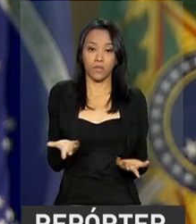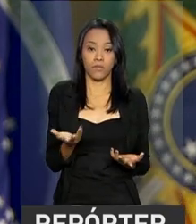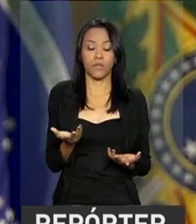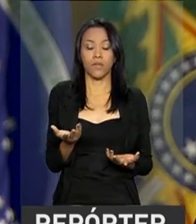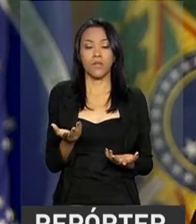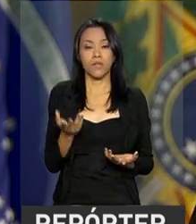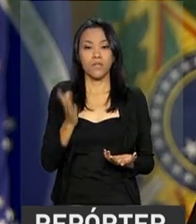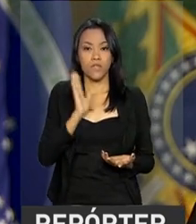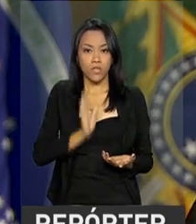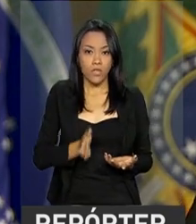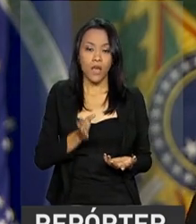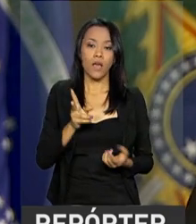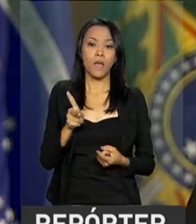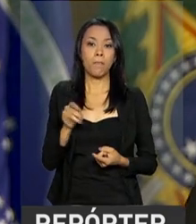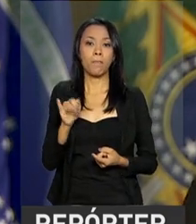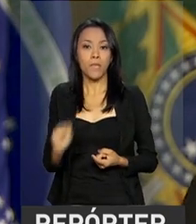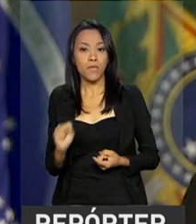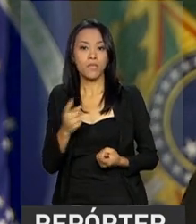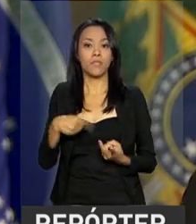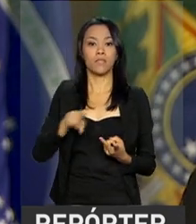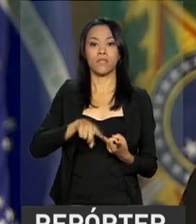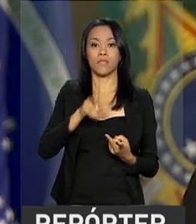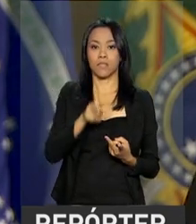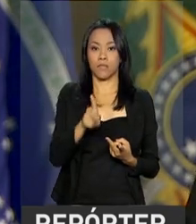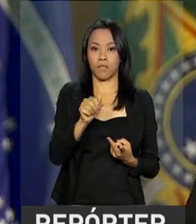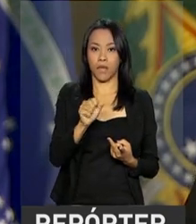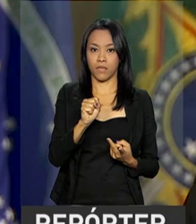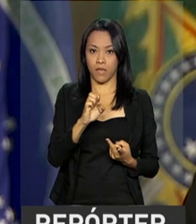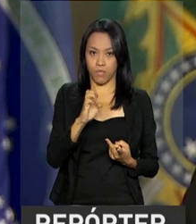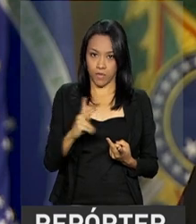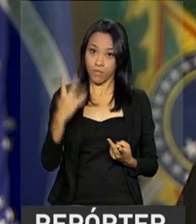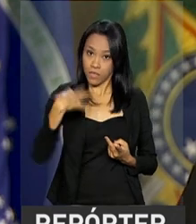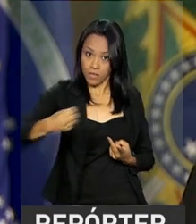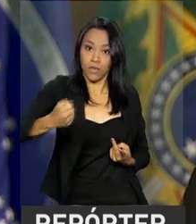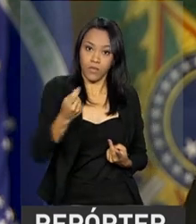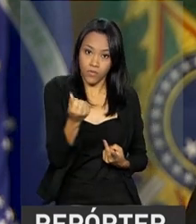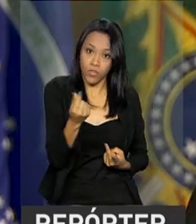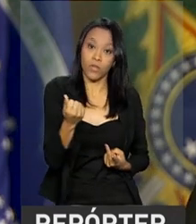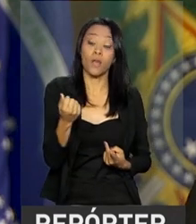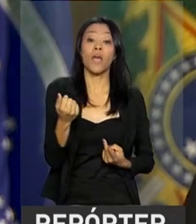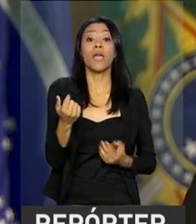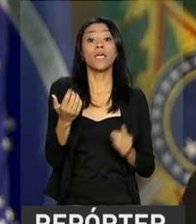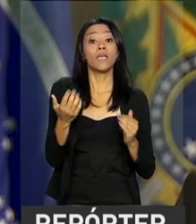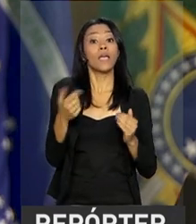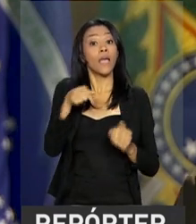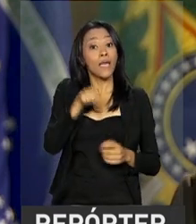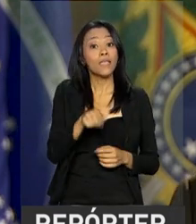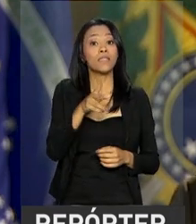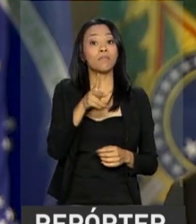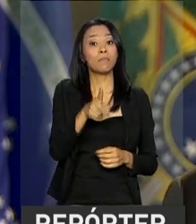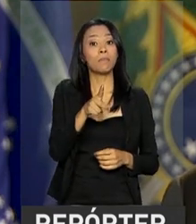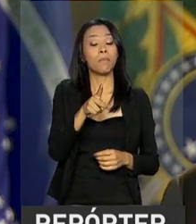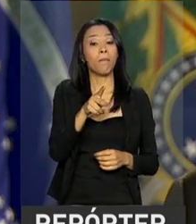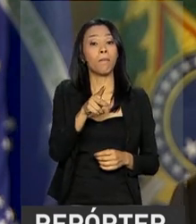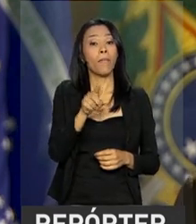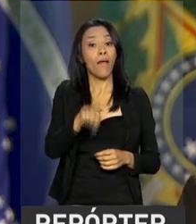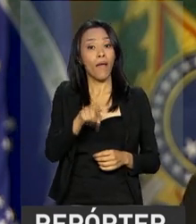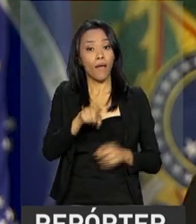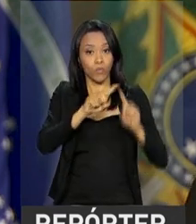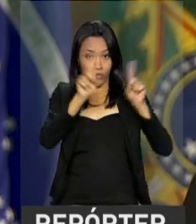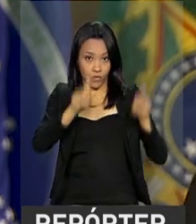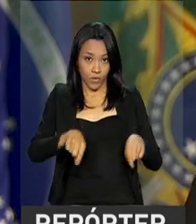das cotas do pis quanto do pasep esse último grupo poderá sacar a partir do dia 14